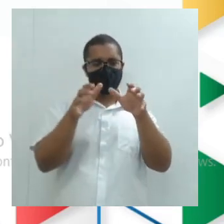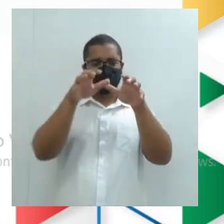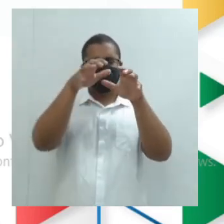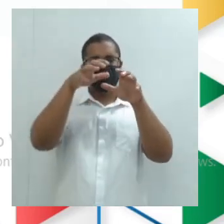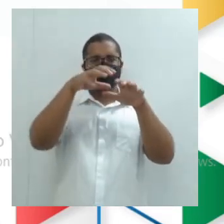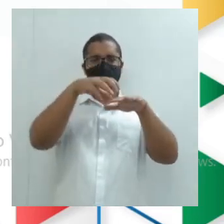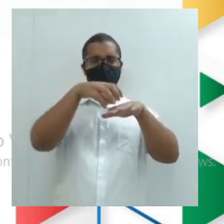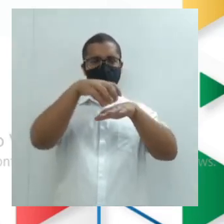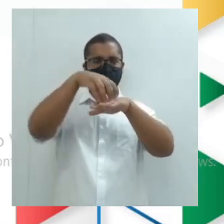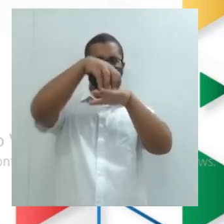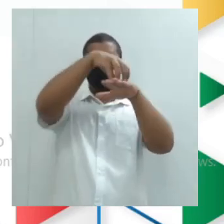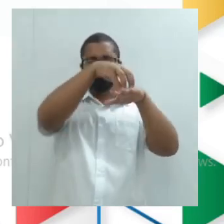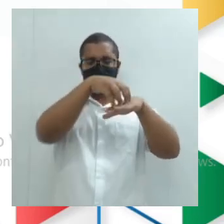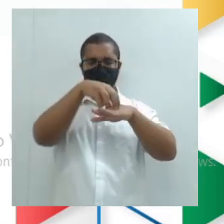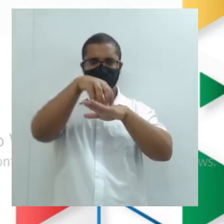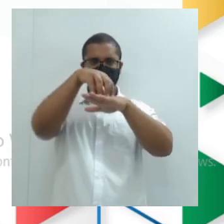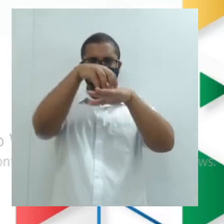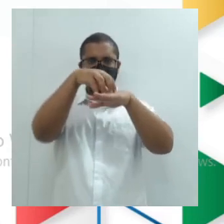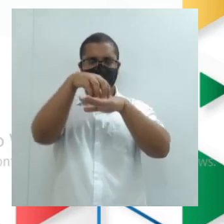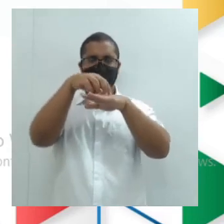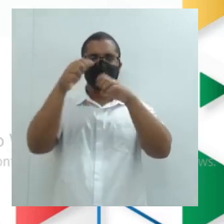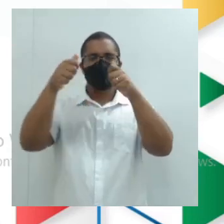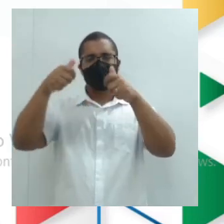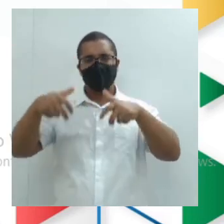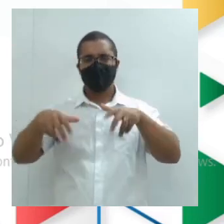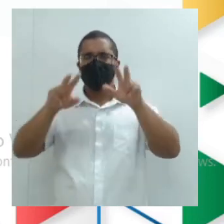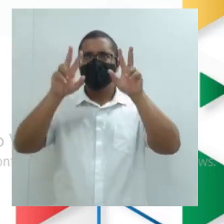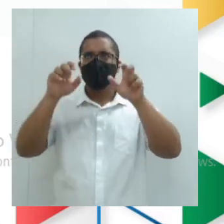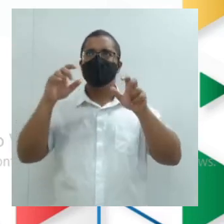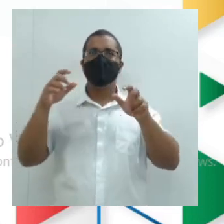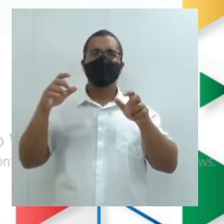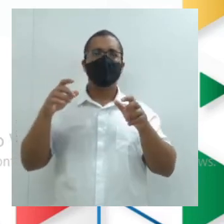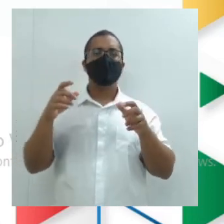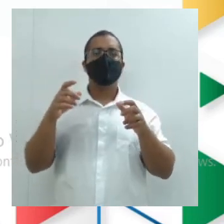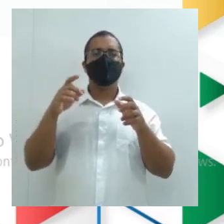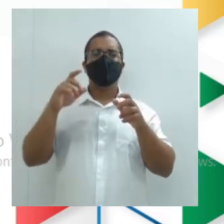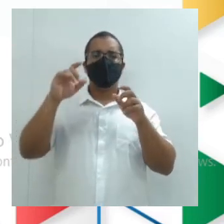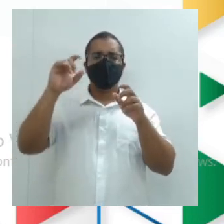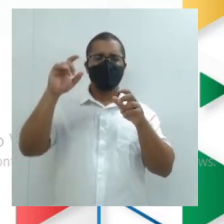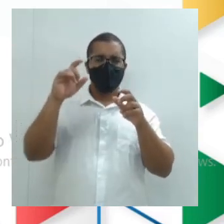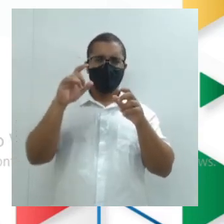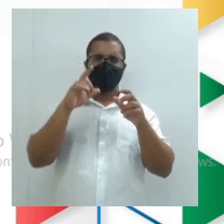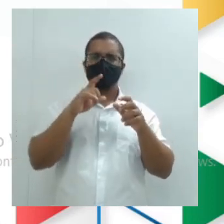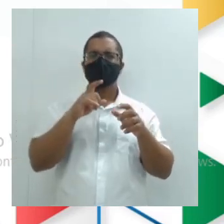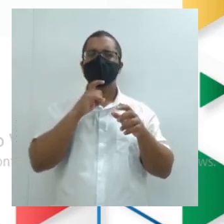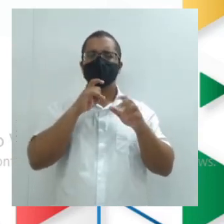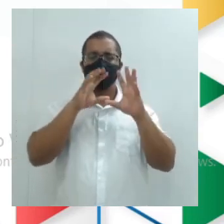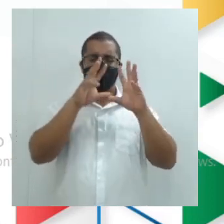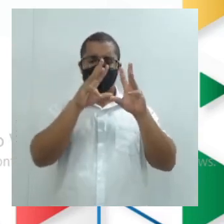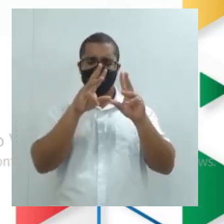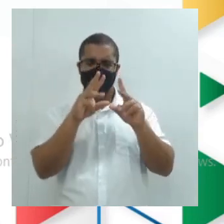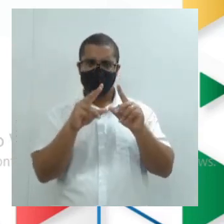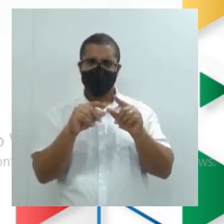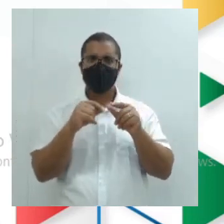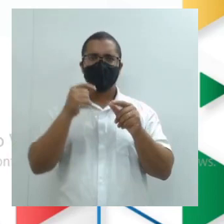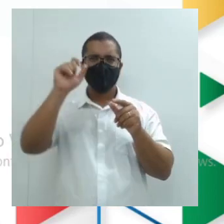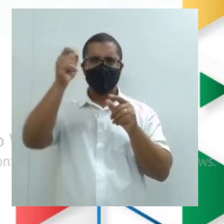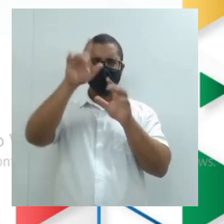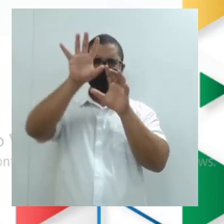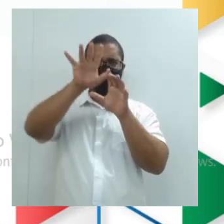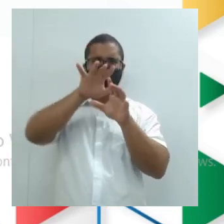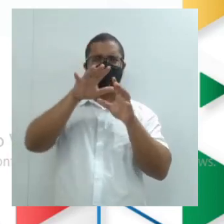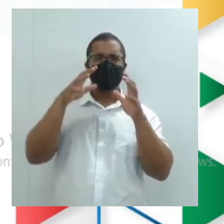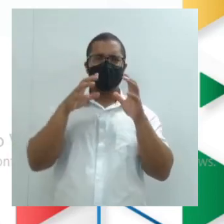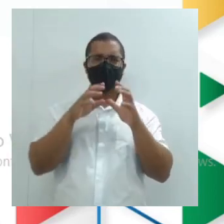muita atenção quando a gente vai falar de aquecimento global. Vamos falar a grosso modo aquele gigantesca pedra de gelo que está